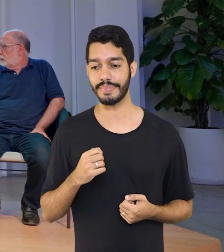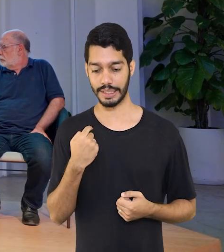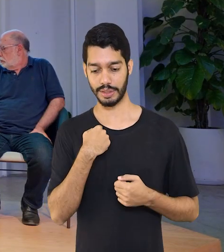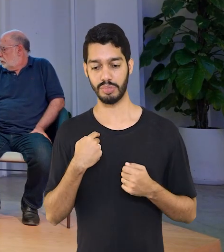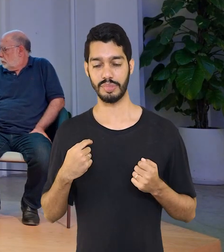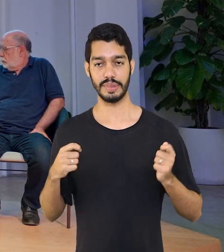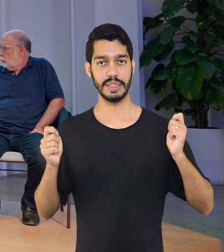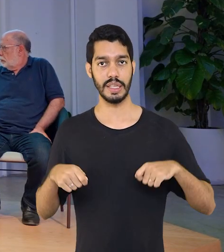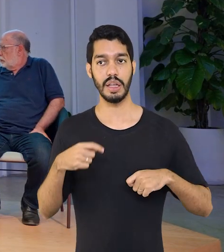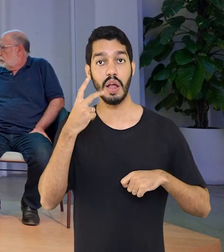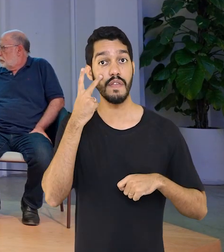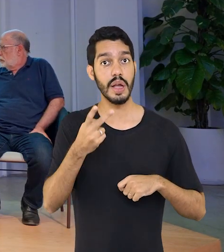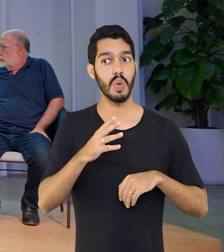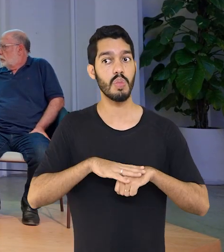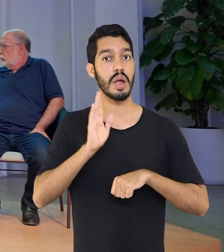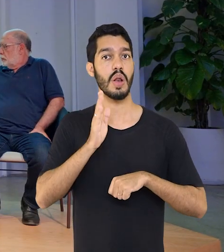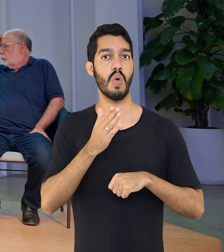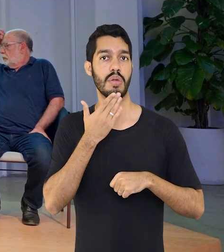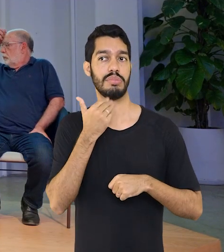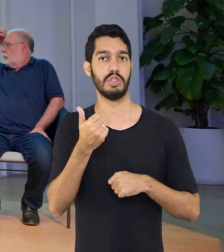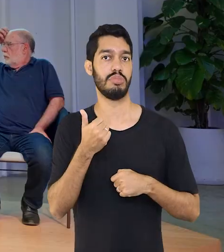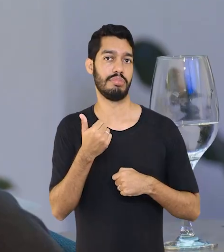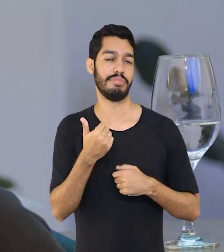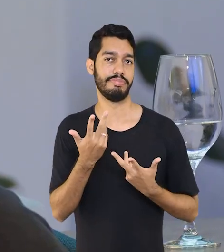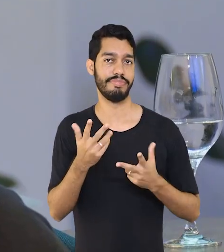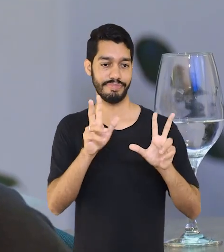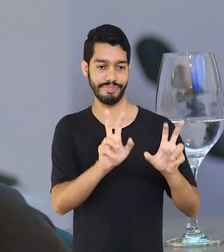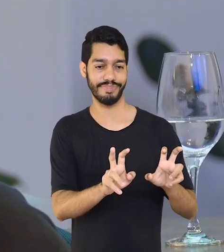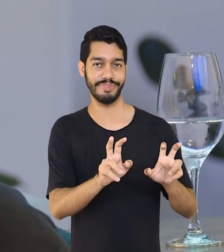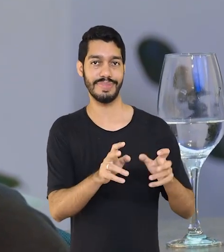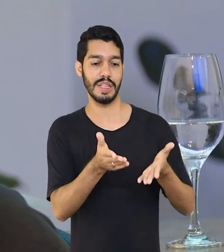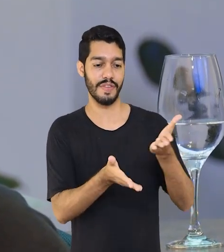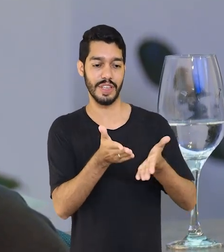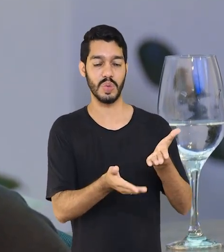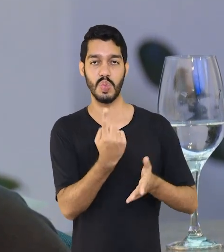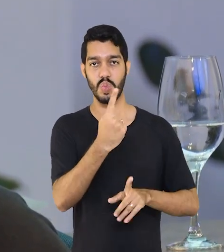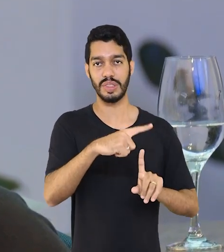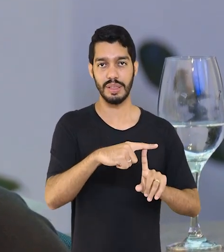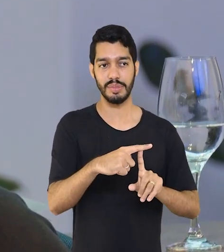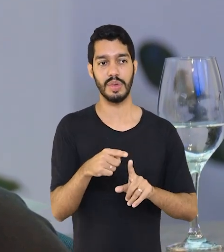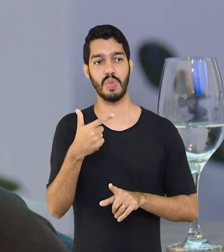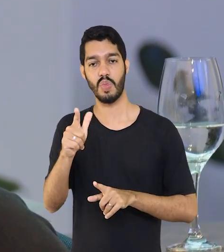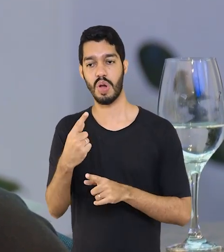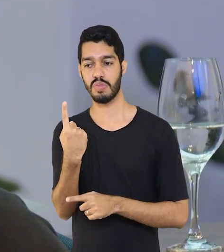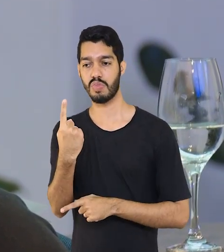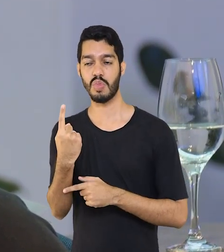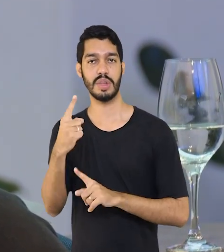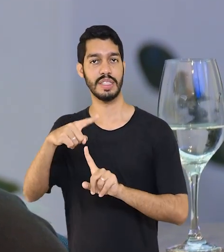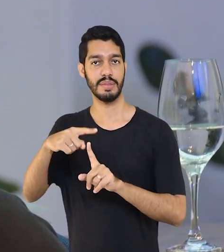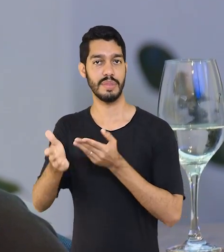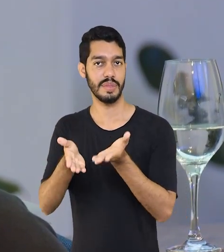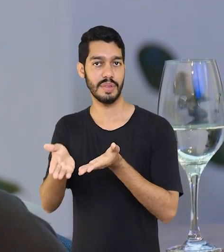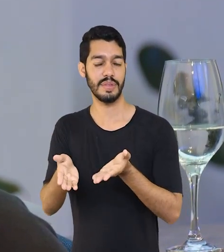a questão de você ver qual o melhor combustível para um determinado tipo de serviço, outras questões precisam ser